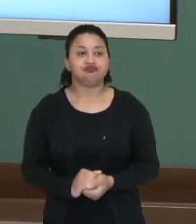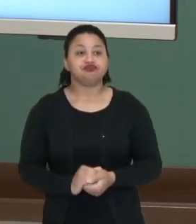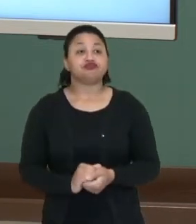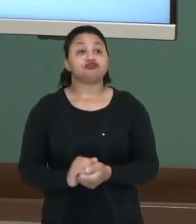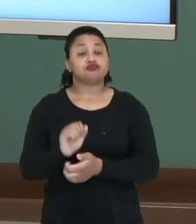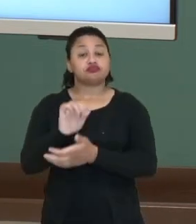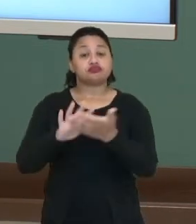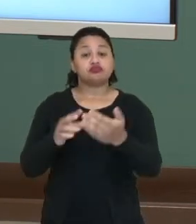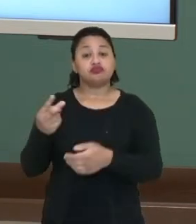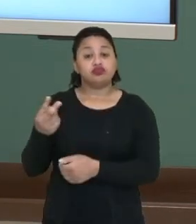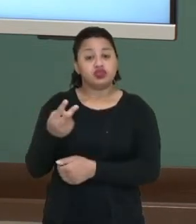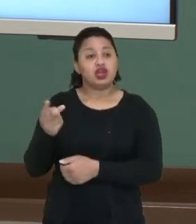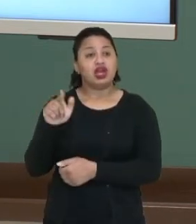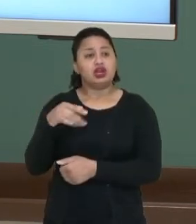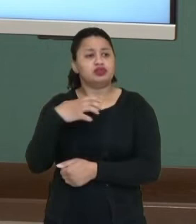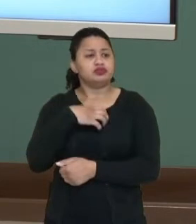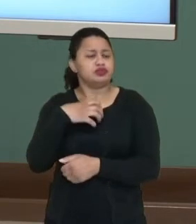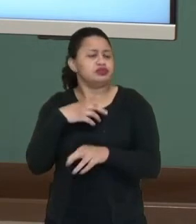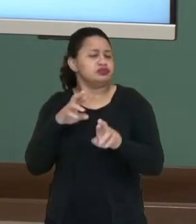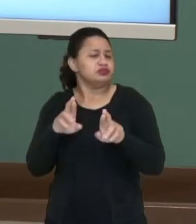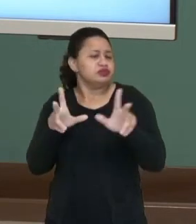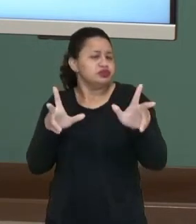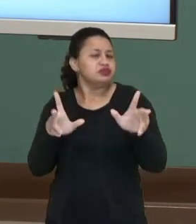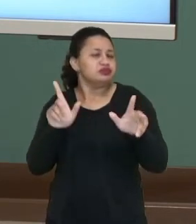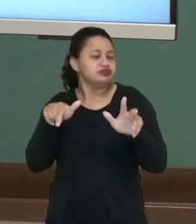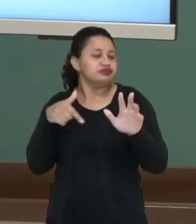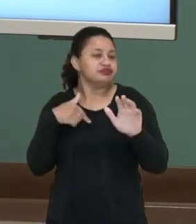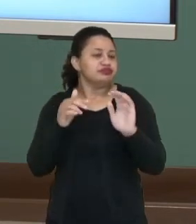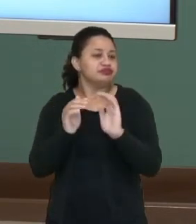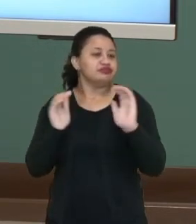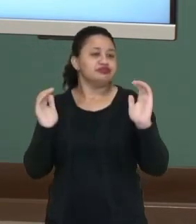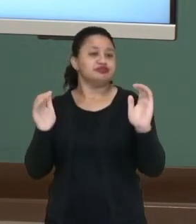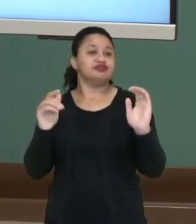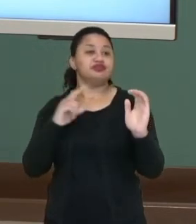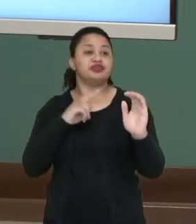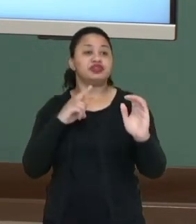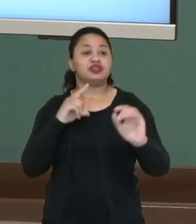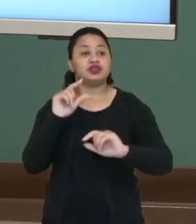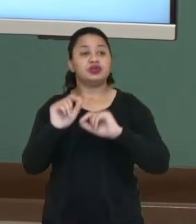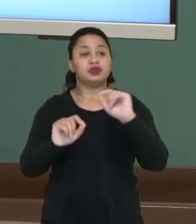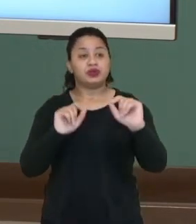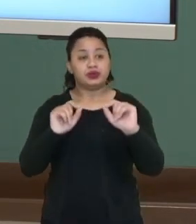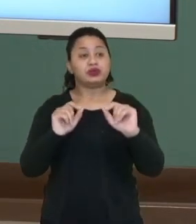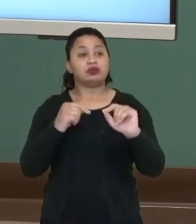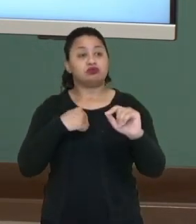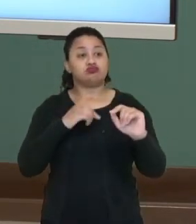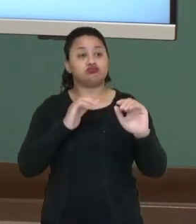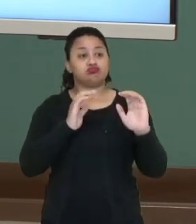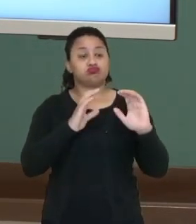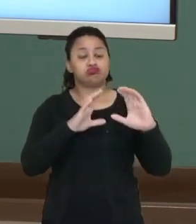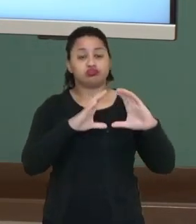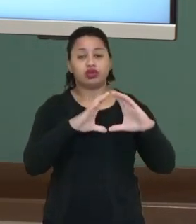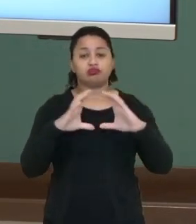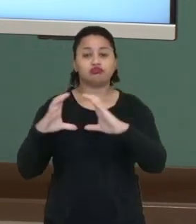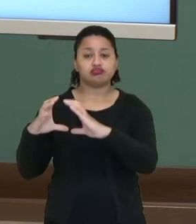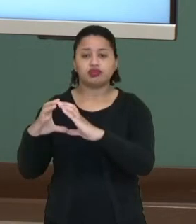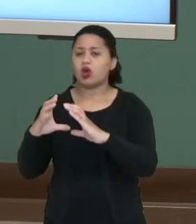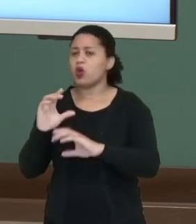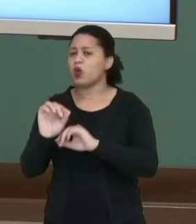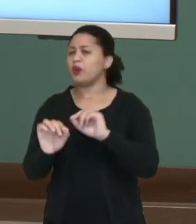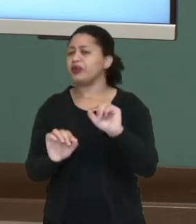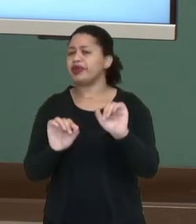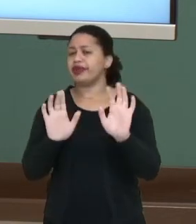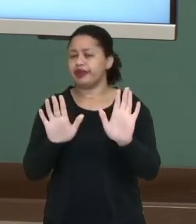uma escrita um pouco diferente dessa regra, dessa função. Apareceram aqui 2 conjuntos. Vamos ver como é que isso